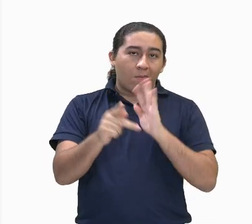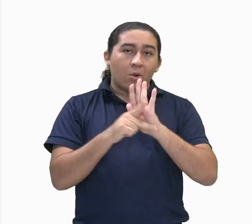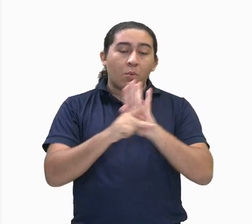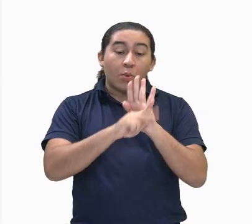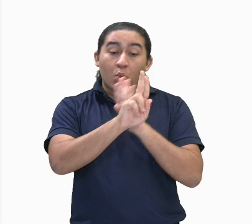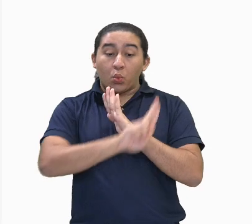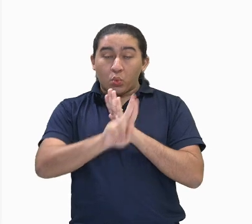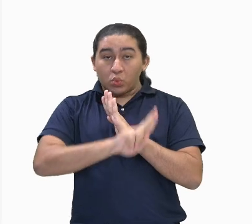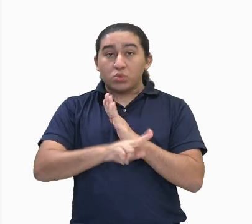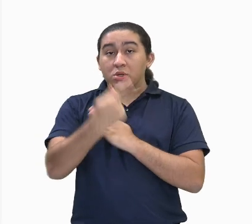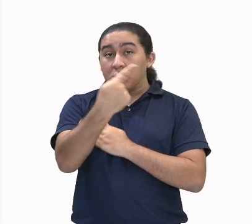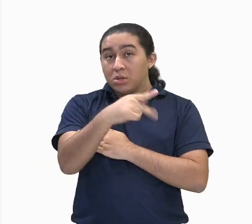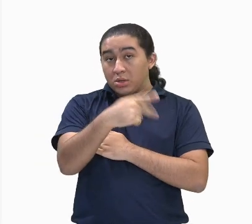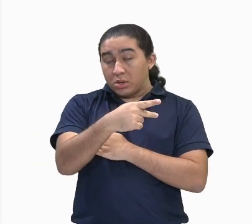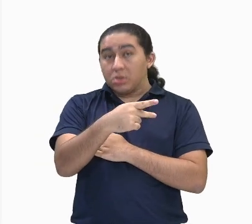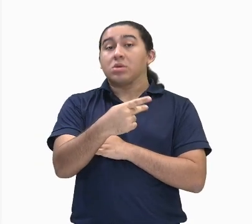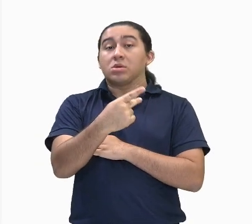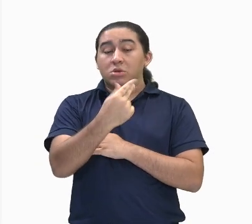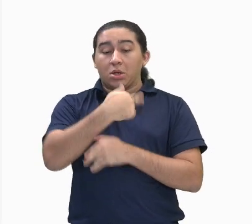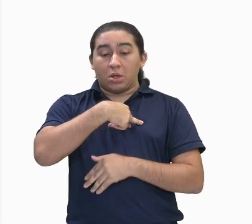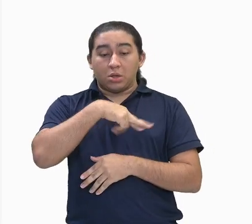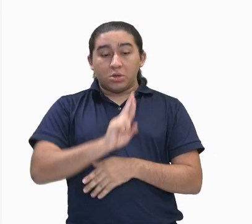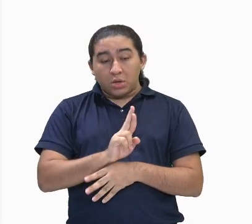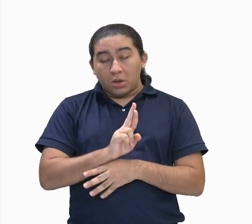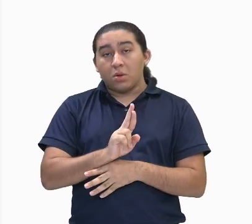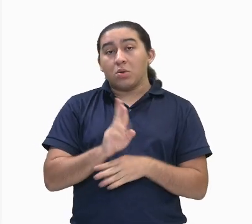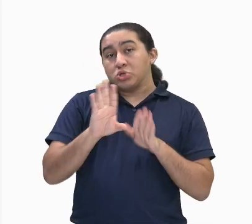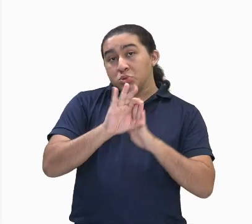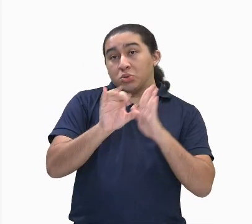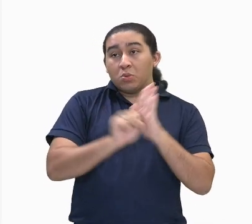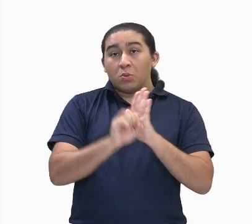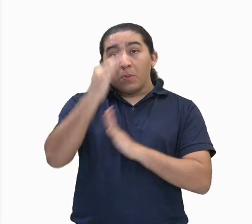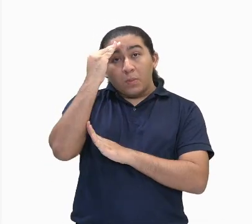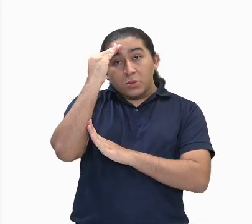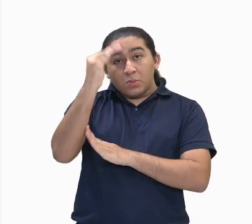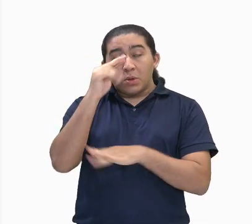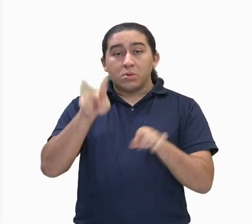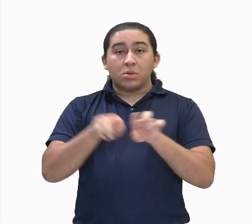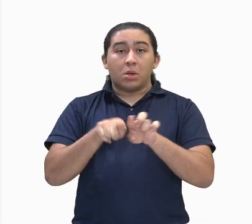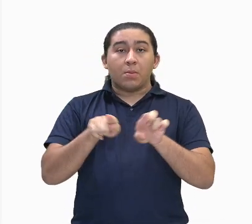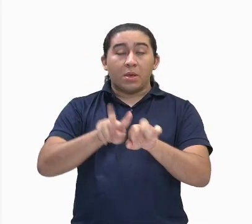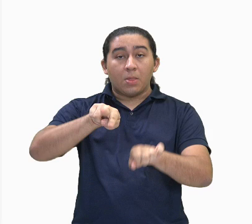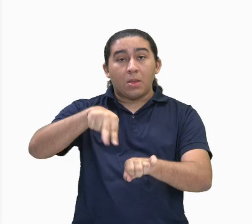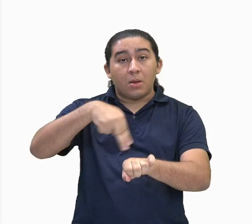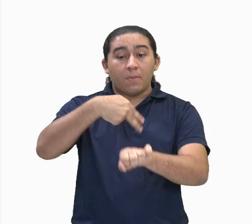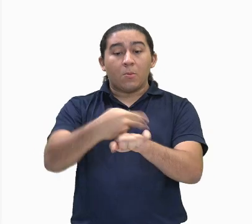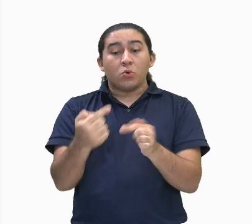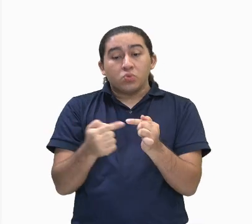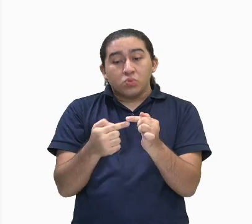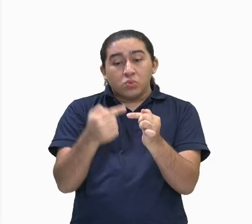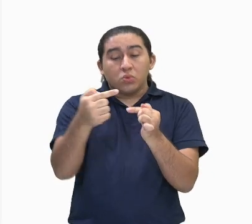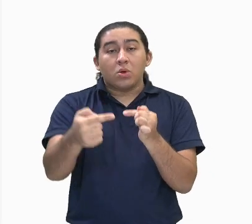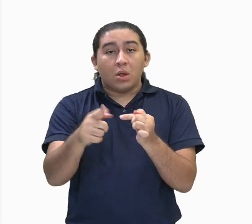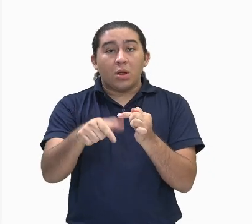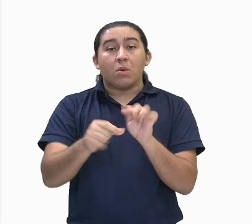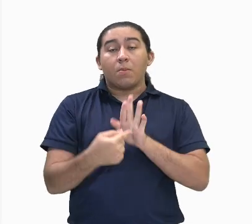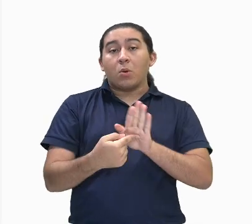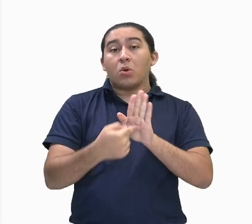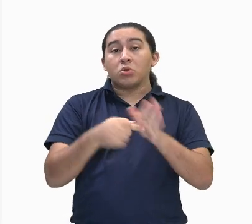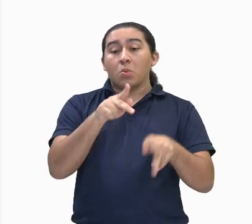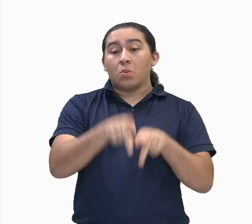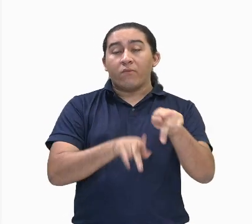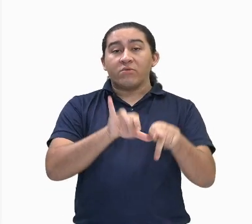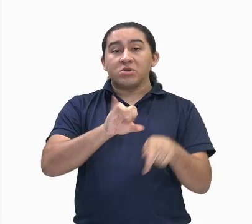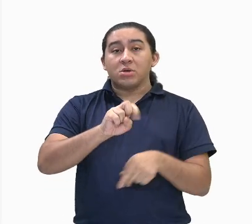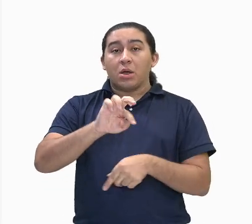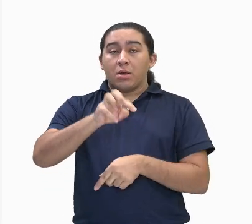das casas reais dos judeus e que mais tarde também ajuda a identificar o povo de Israel. E nós